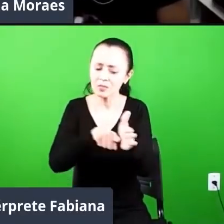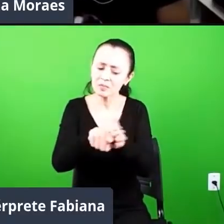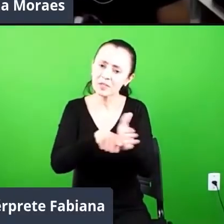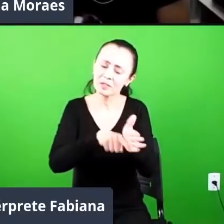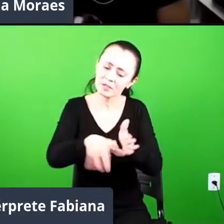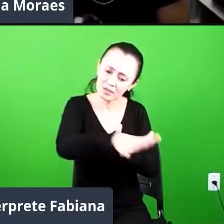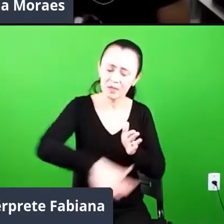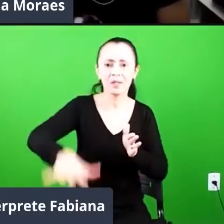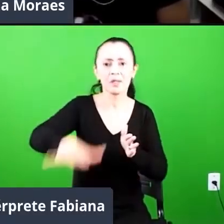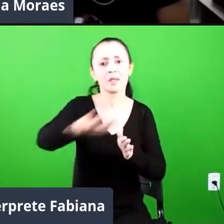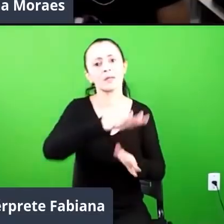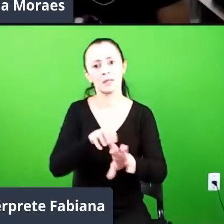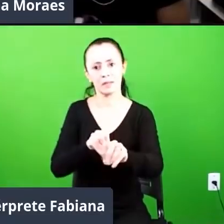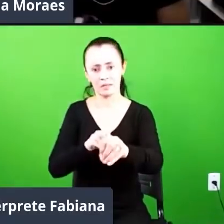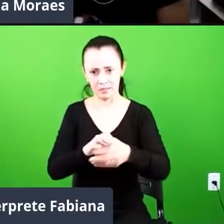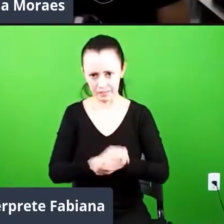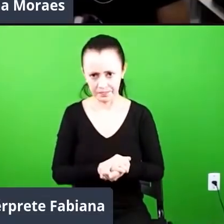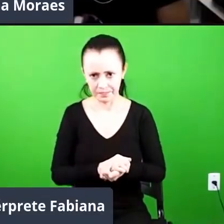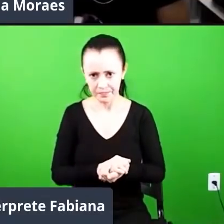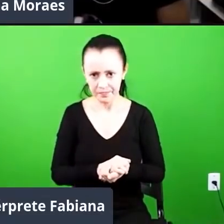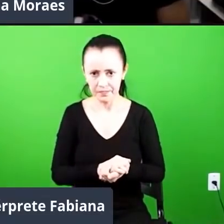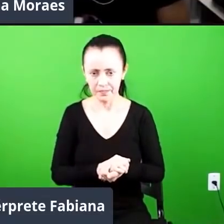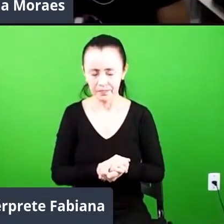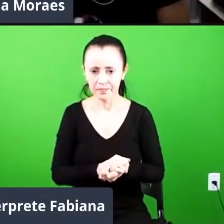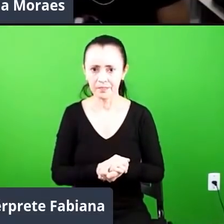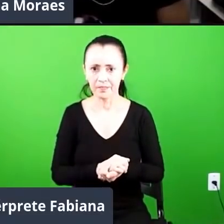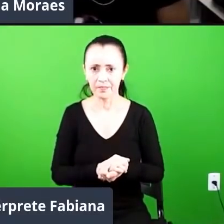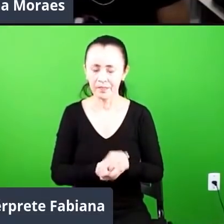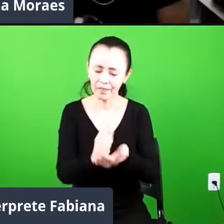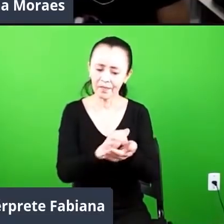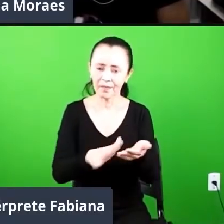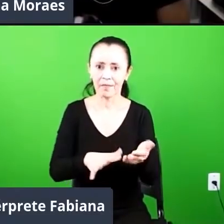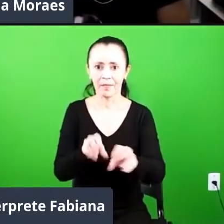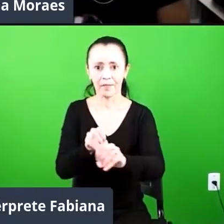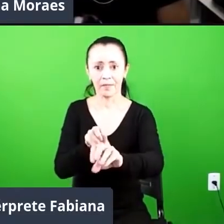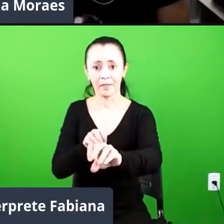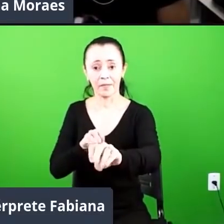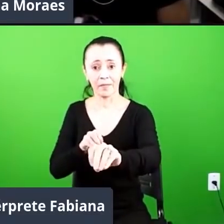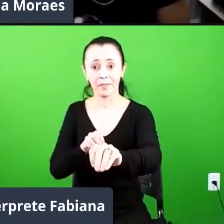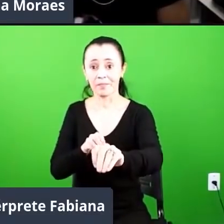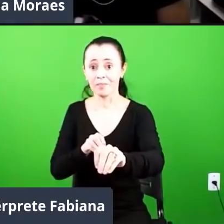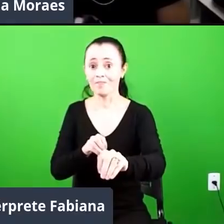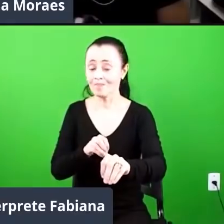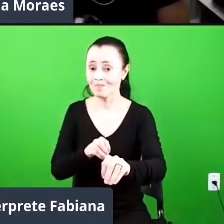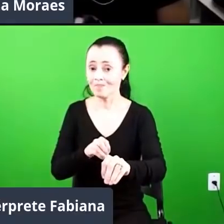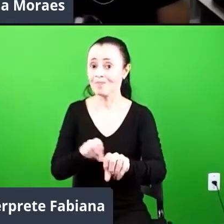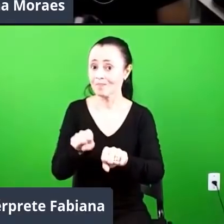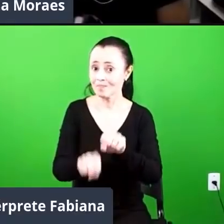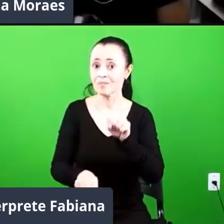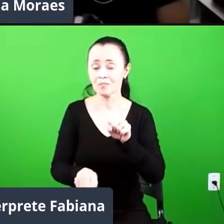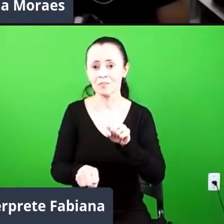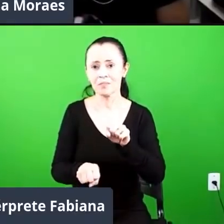lá. A realização de atividades não presenciais, ela está trazendo enormes prejuízos para uma parcela significativa